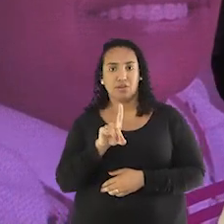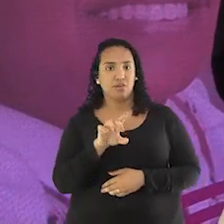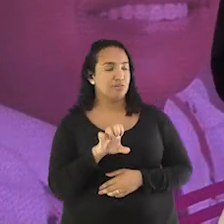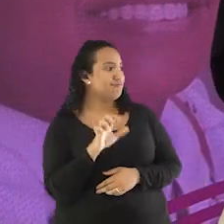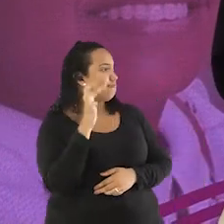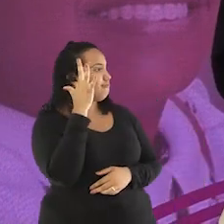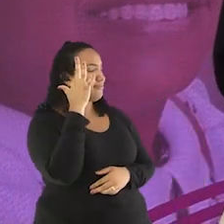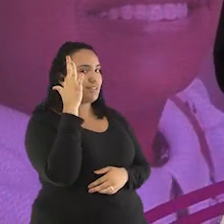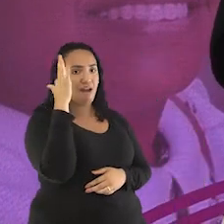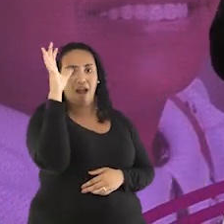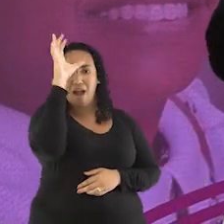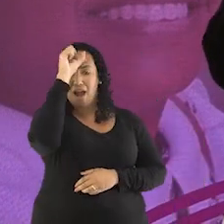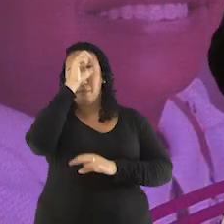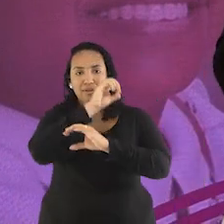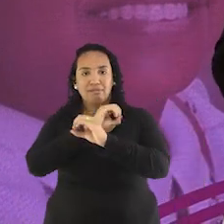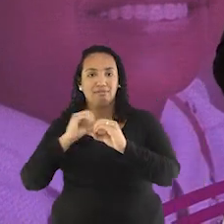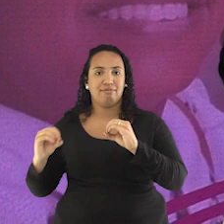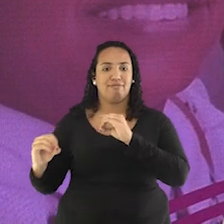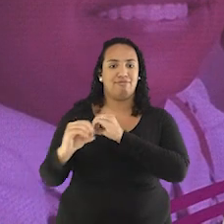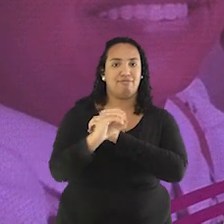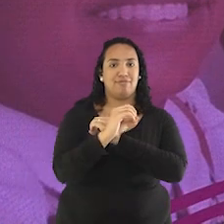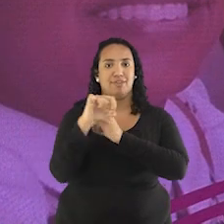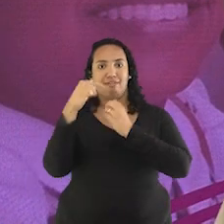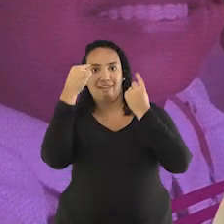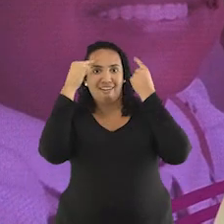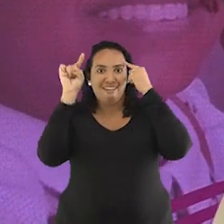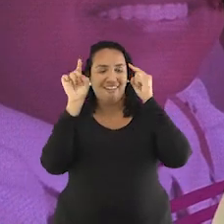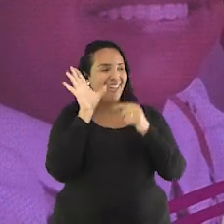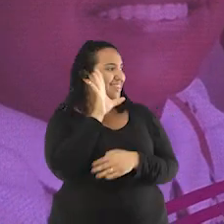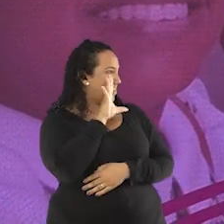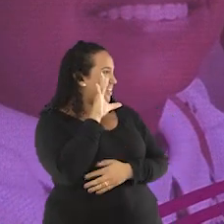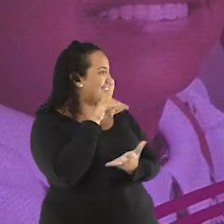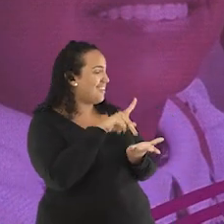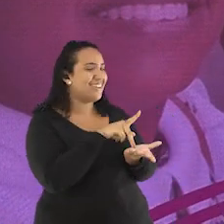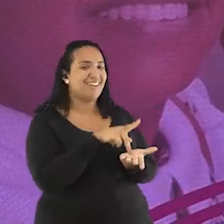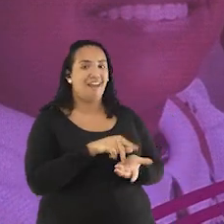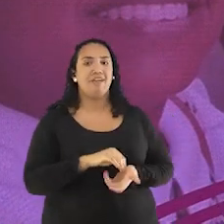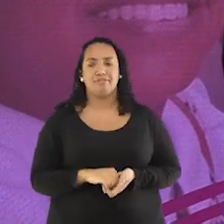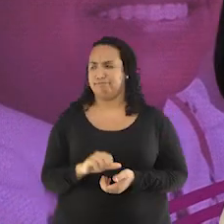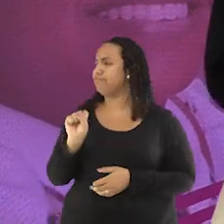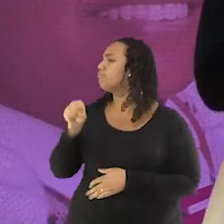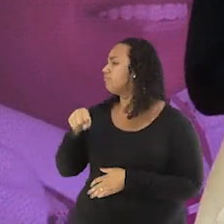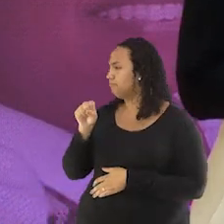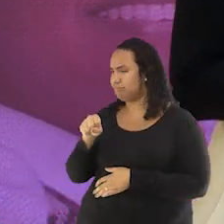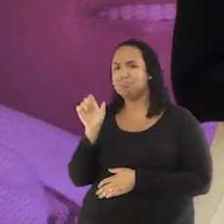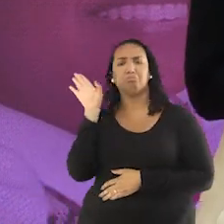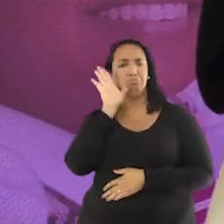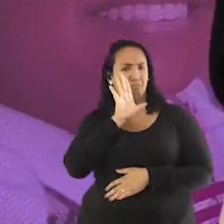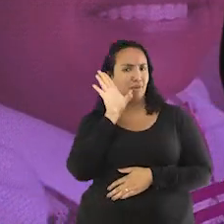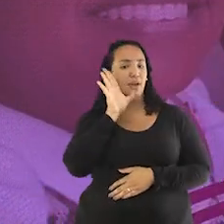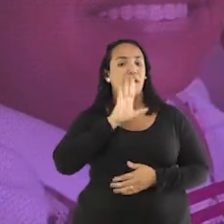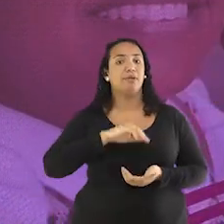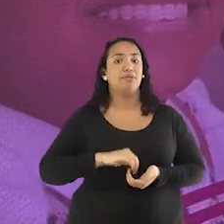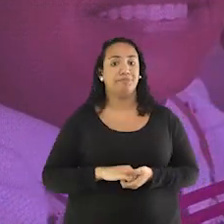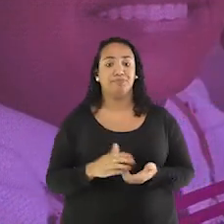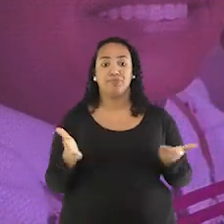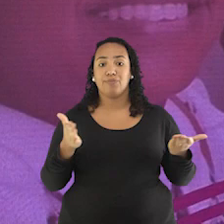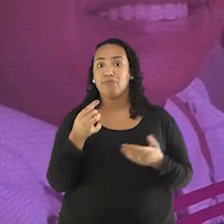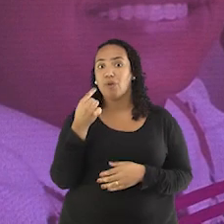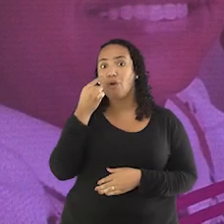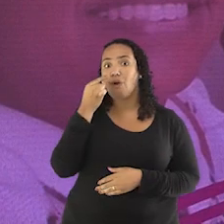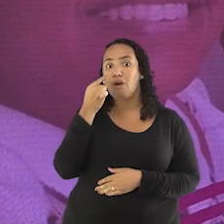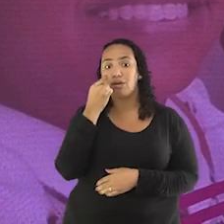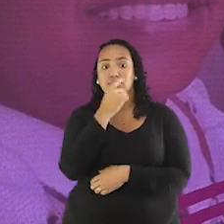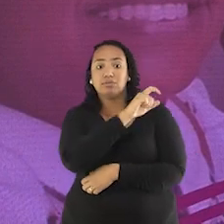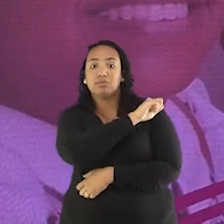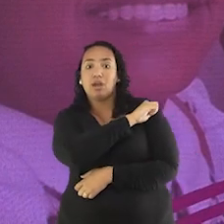o sistema solar de forma muito criativa e divertida. Muito legal, né? Isso mesmo, Tai, é muito divertido. Olha só como